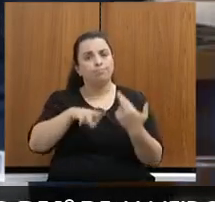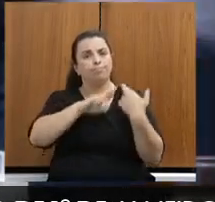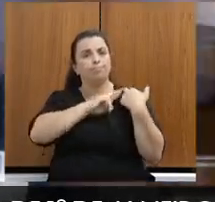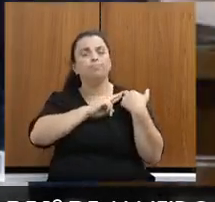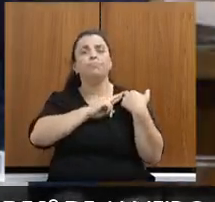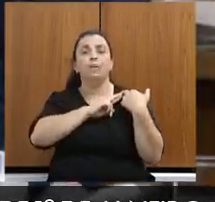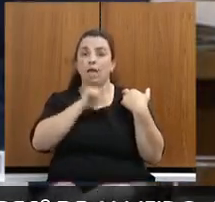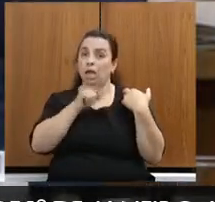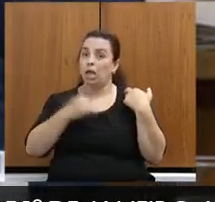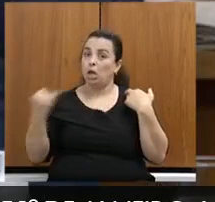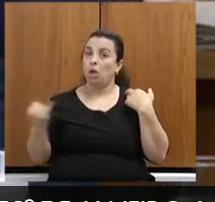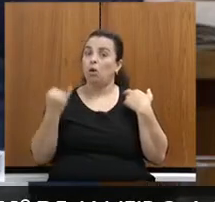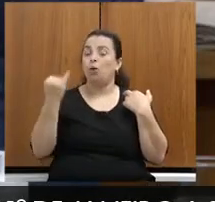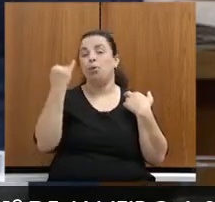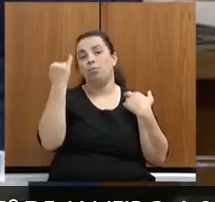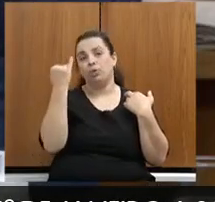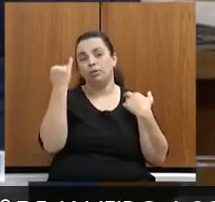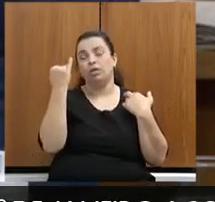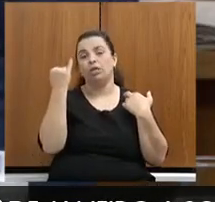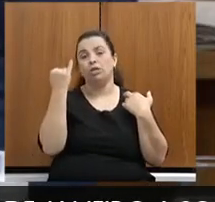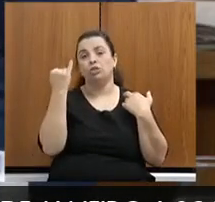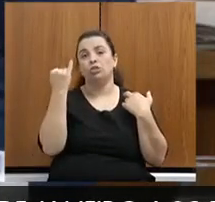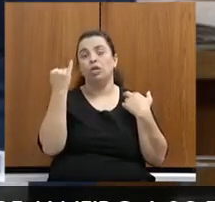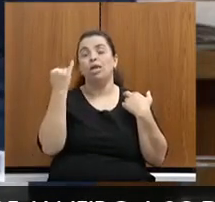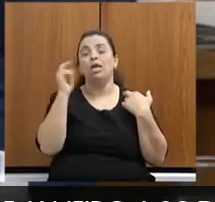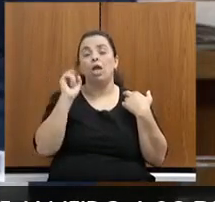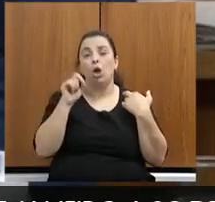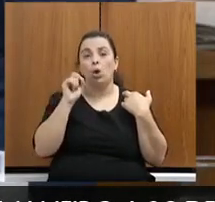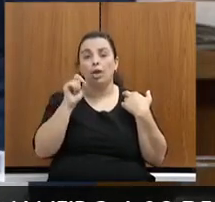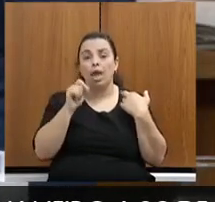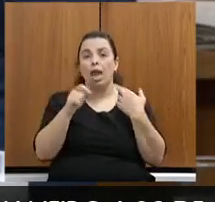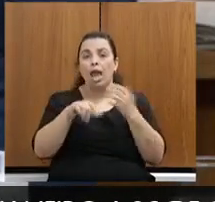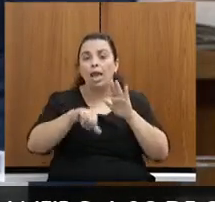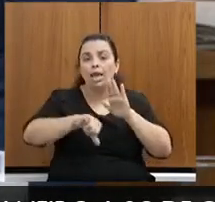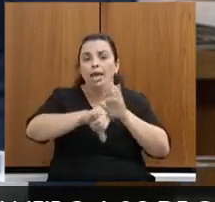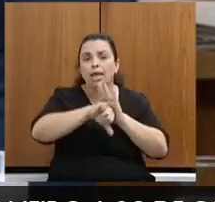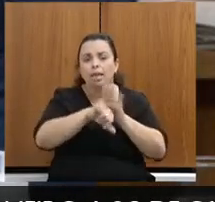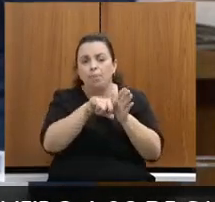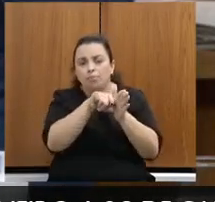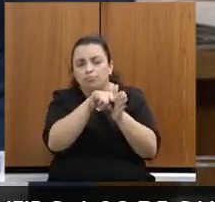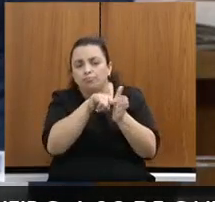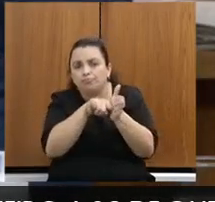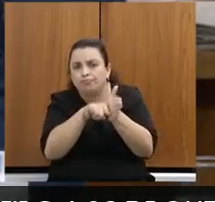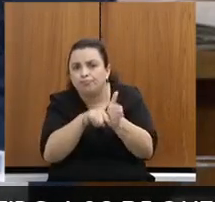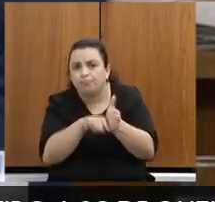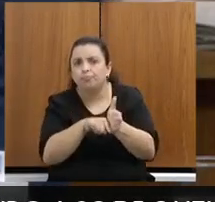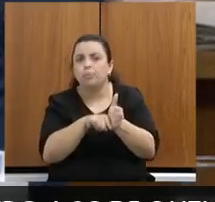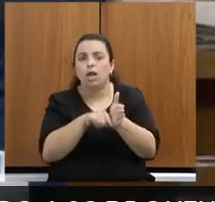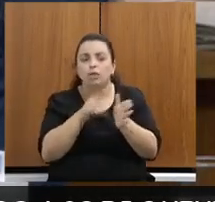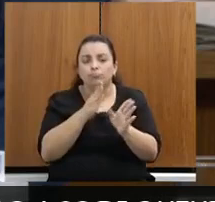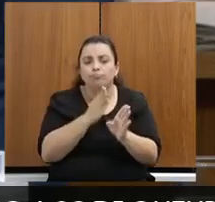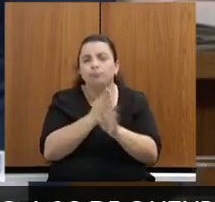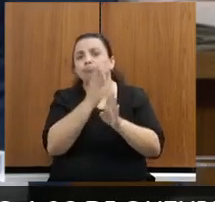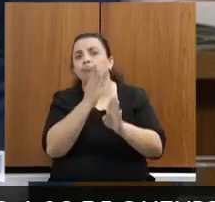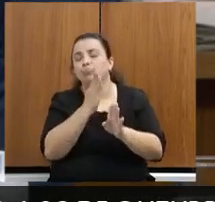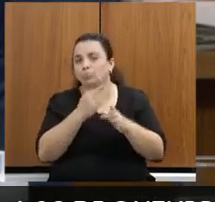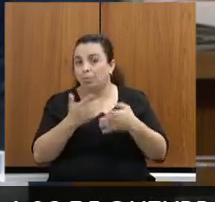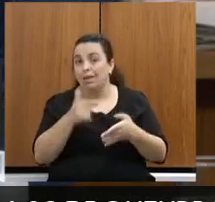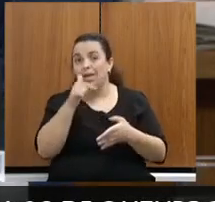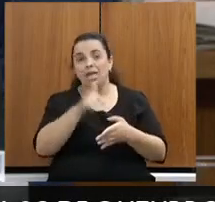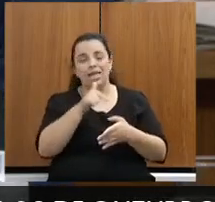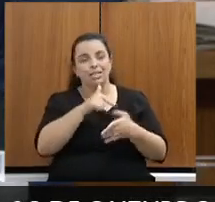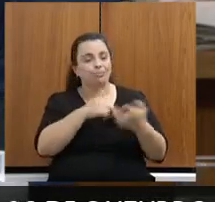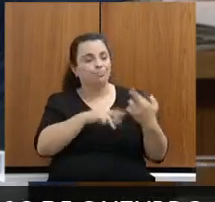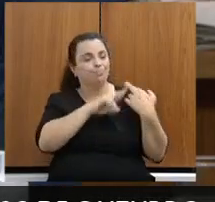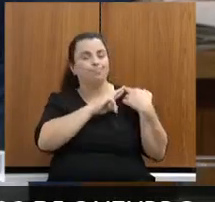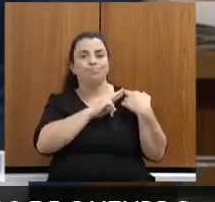nobre tão importante que é de elucidar crimes Japurá crimes de investigar crimes essa é uma fascinante